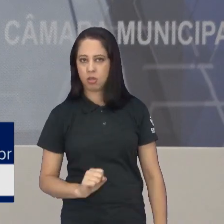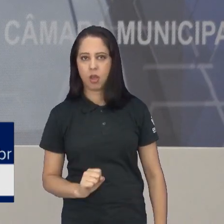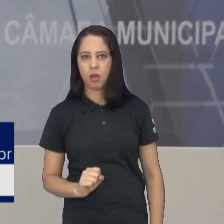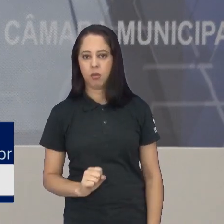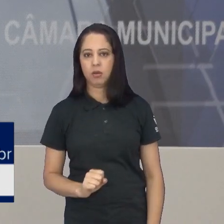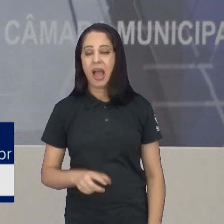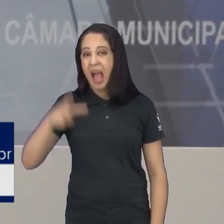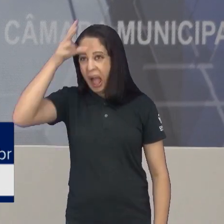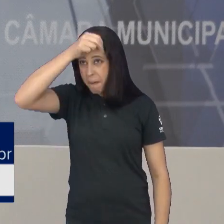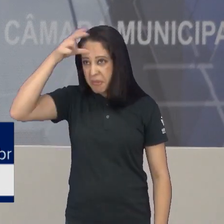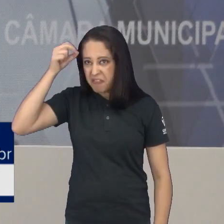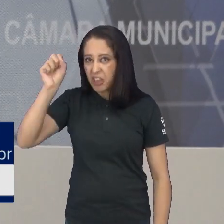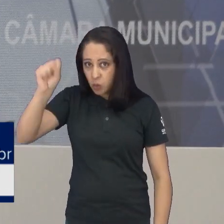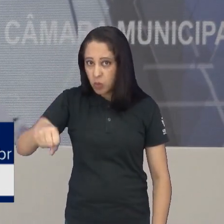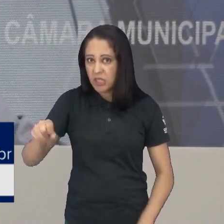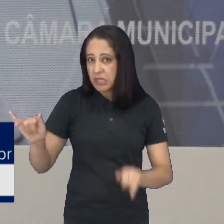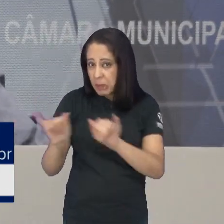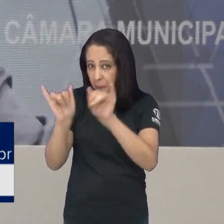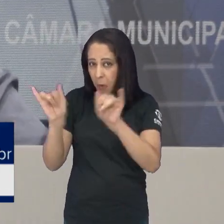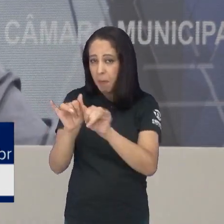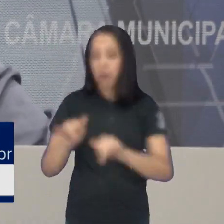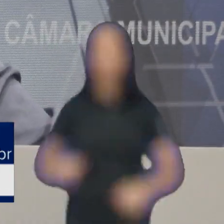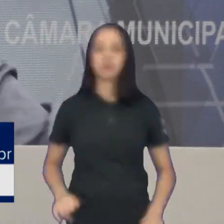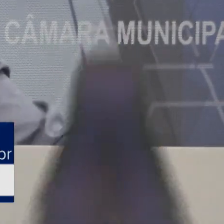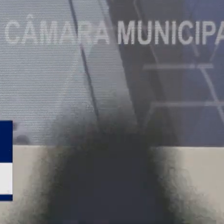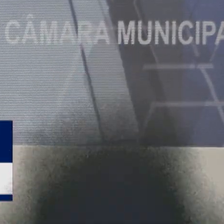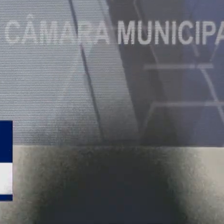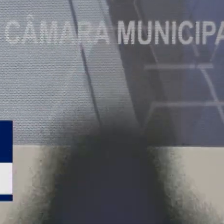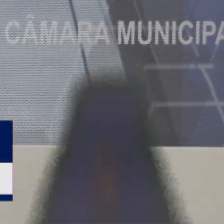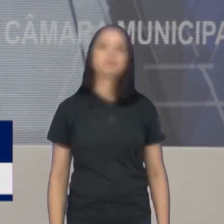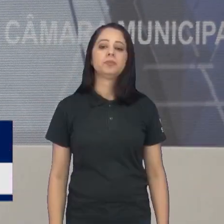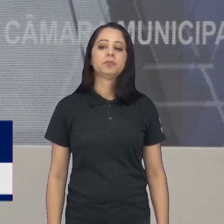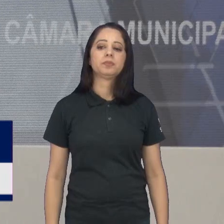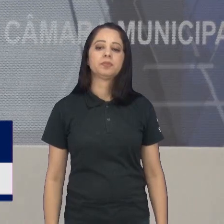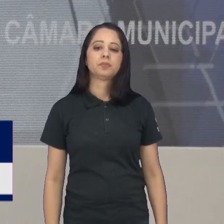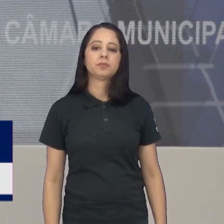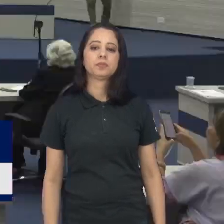acordado com as construtoras. Era isso, senhor presidente. Obrigado.